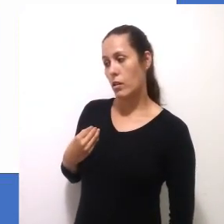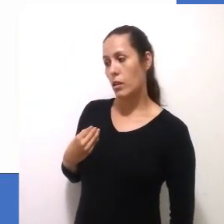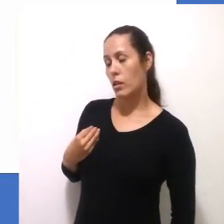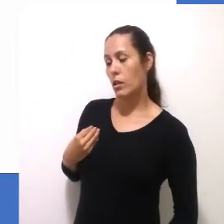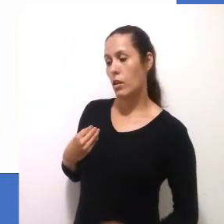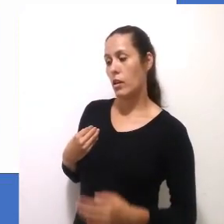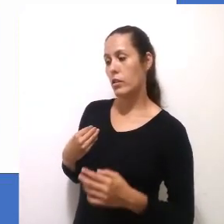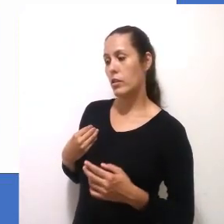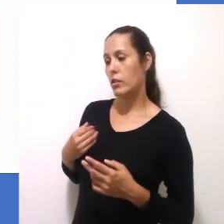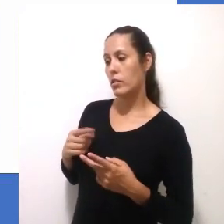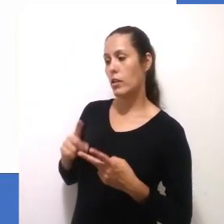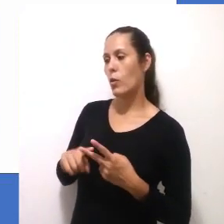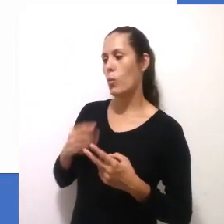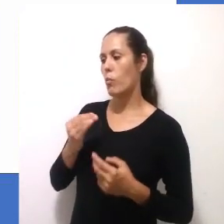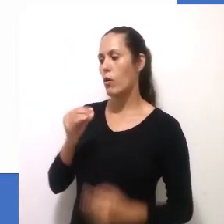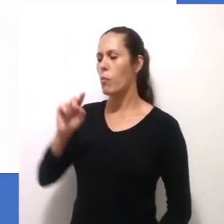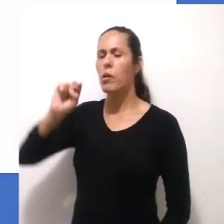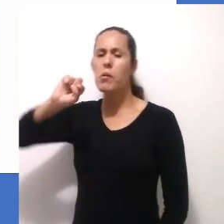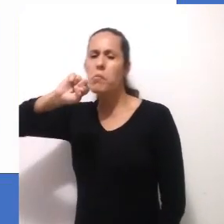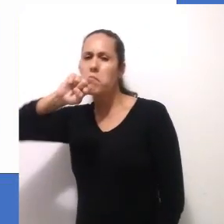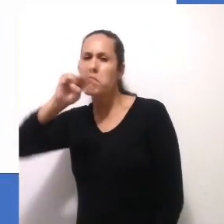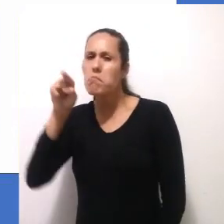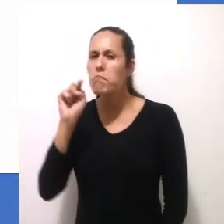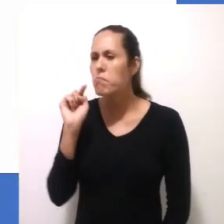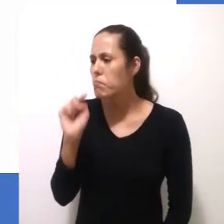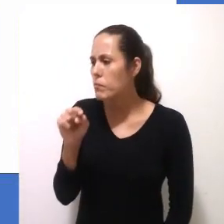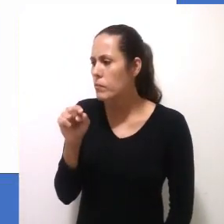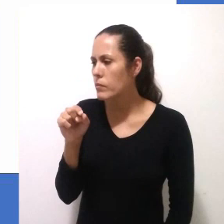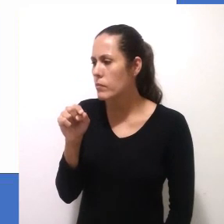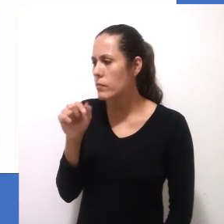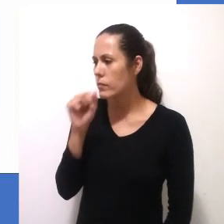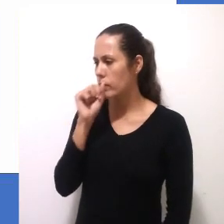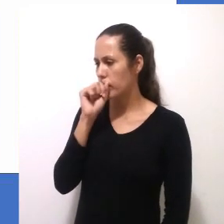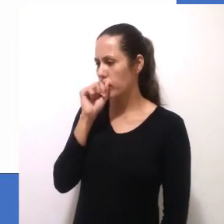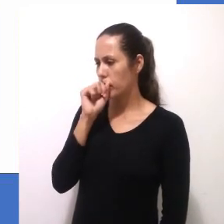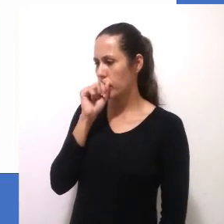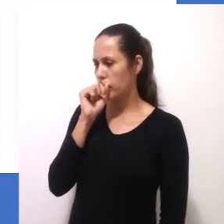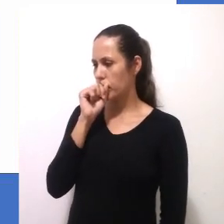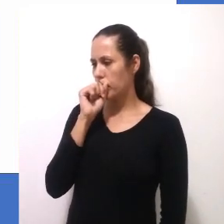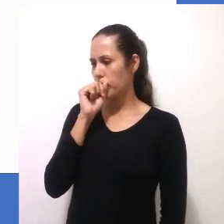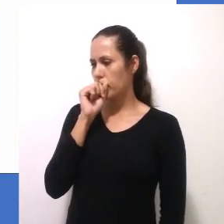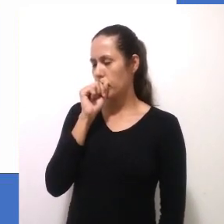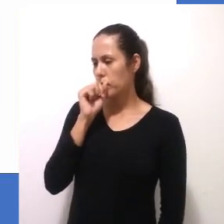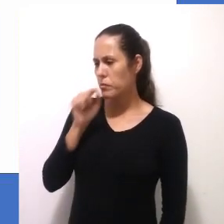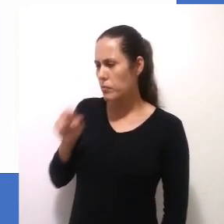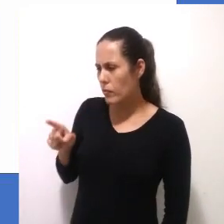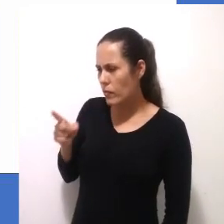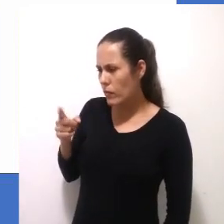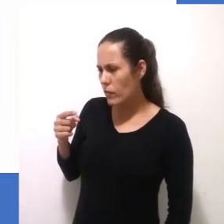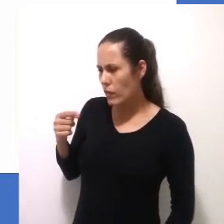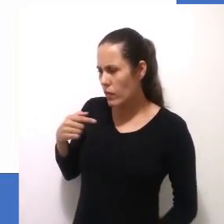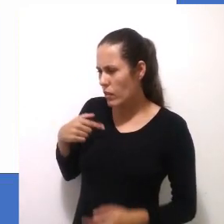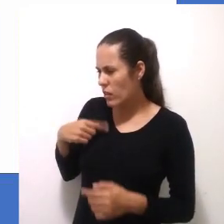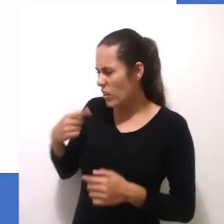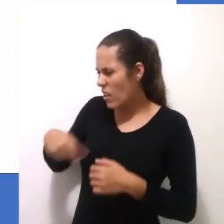uma interrogativa, né? Aren't you going to do something?